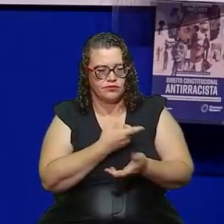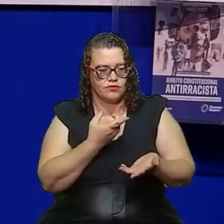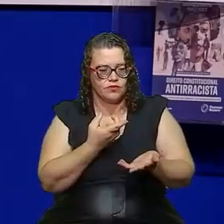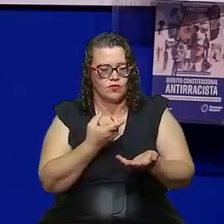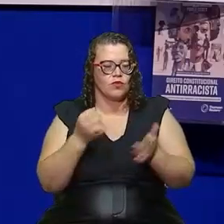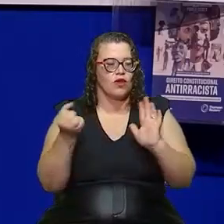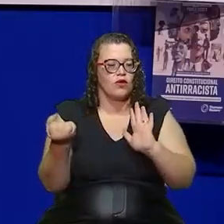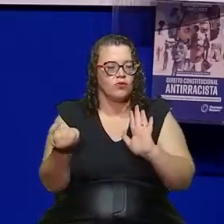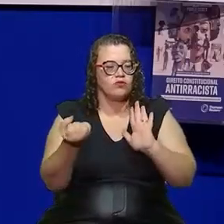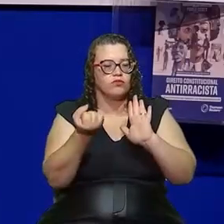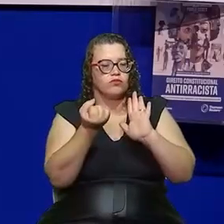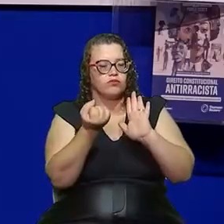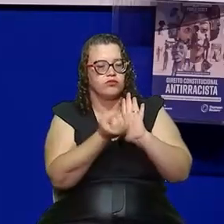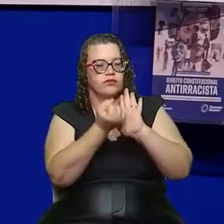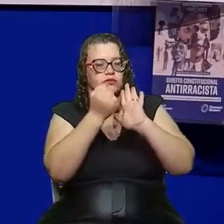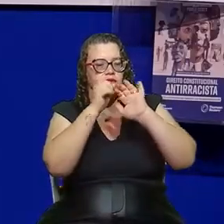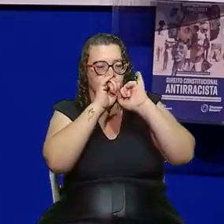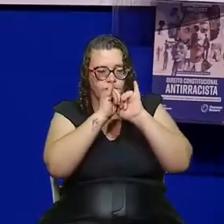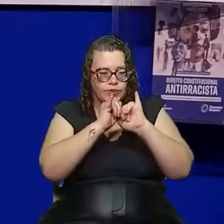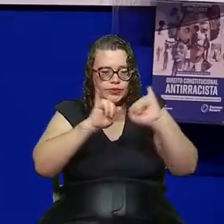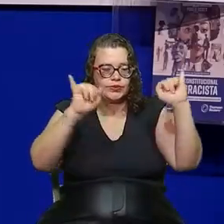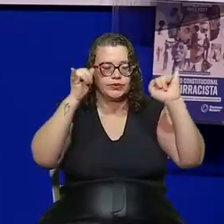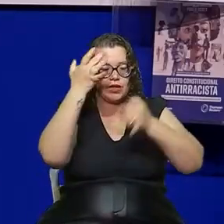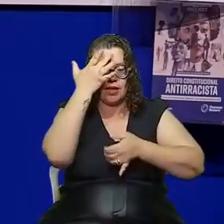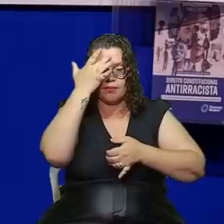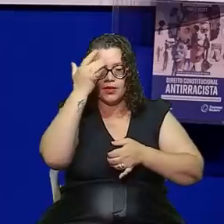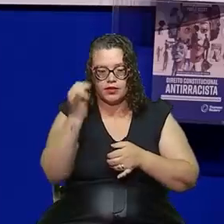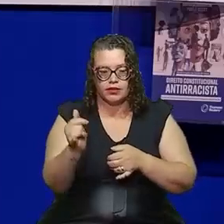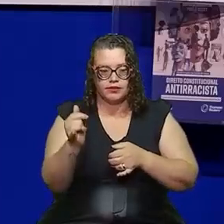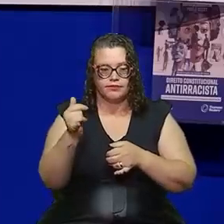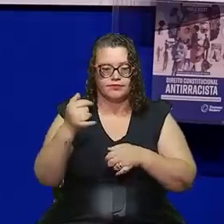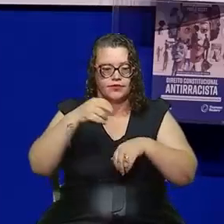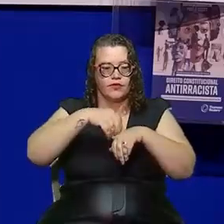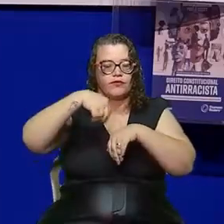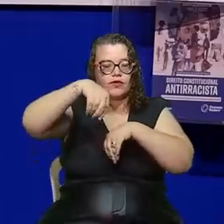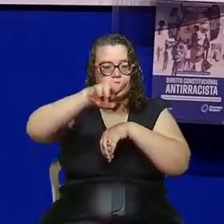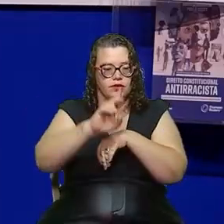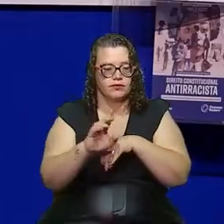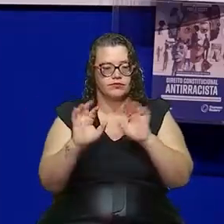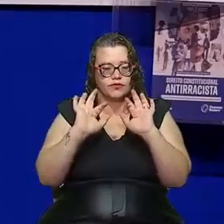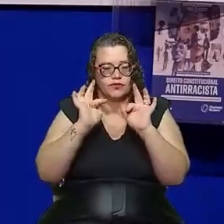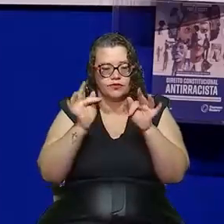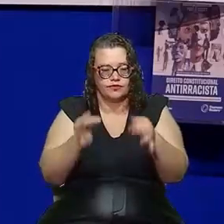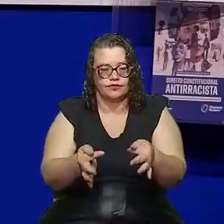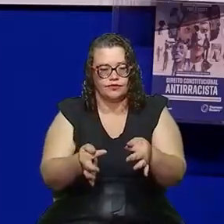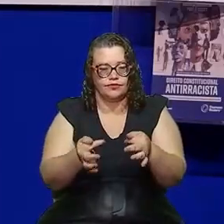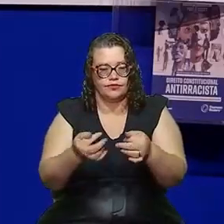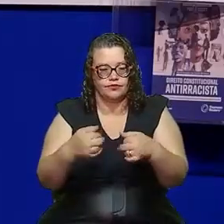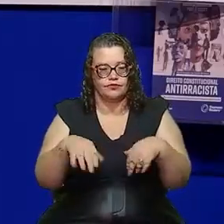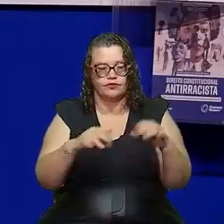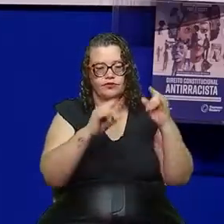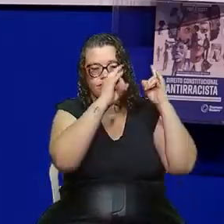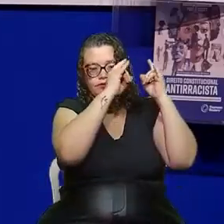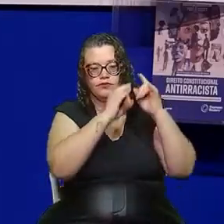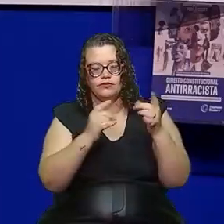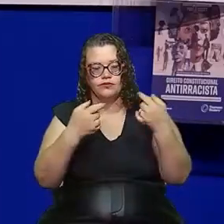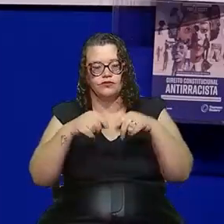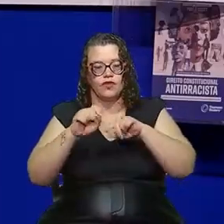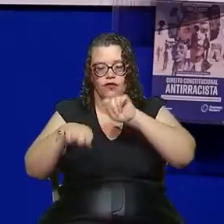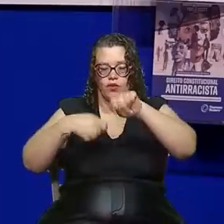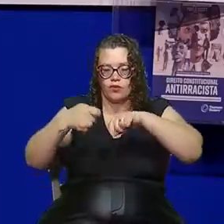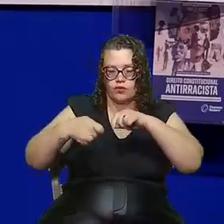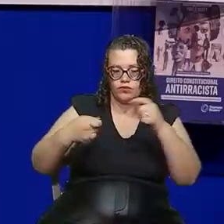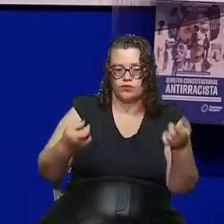uma crônica amanhã, provavelmente vou sair daqui. Quando acabar, vou para o hotel, vou fazer minha